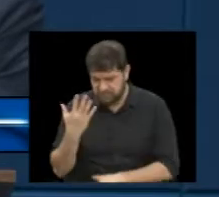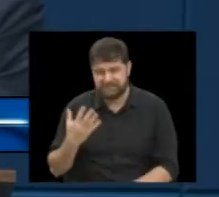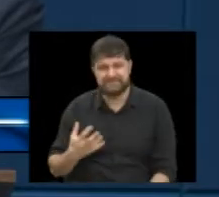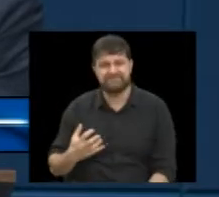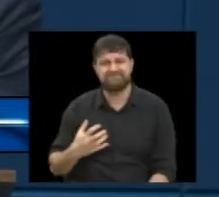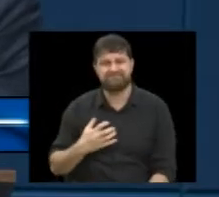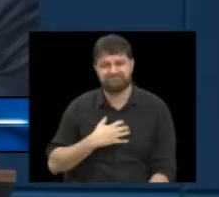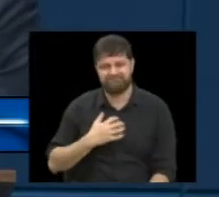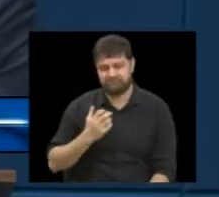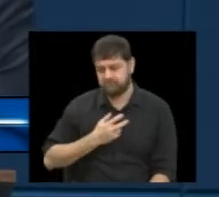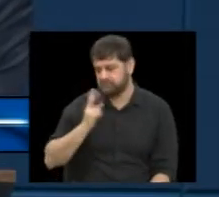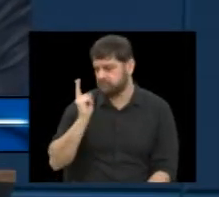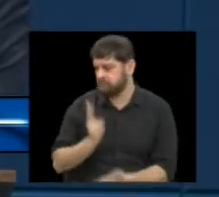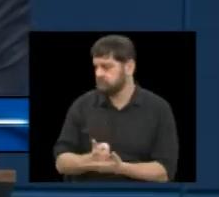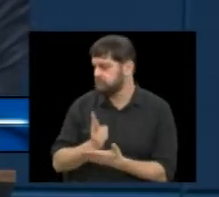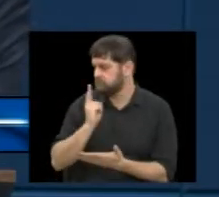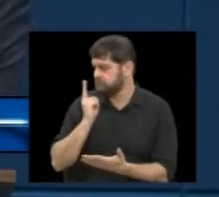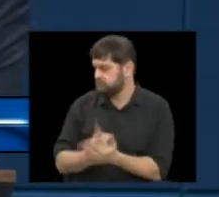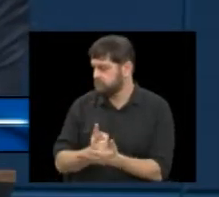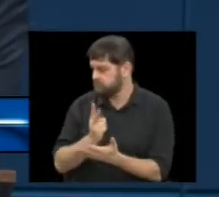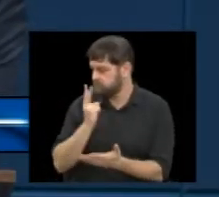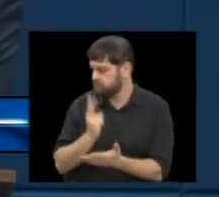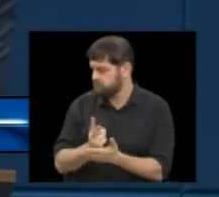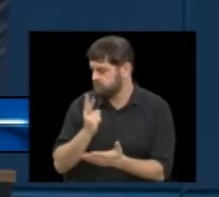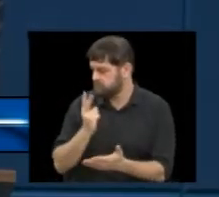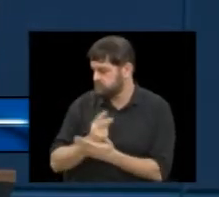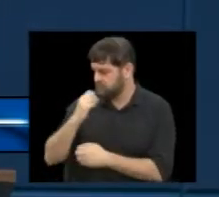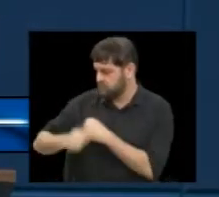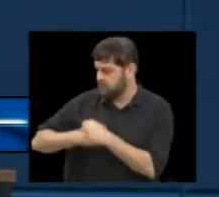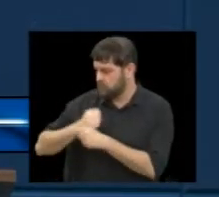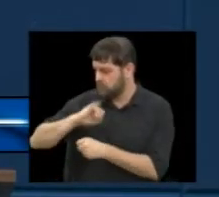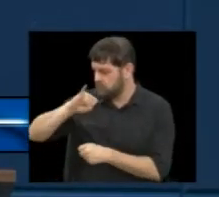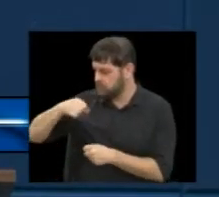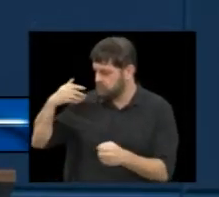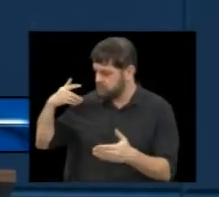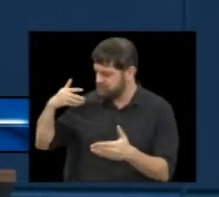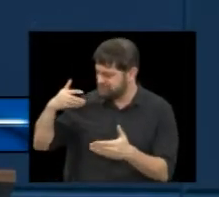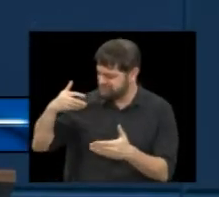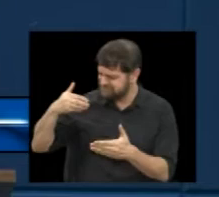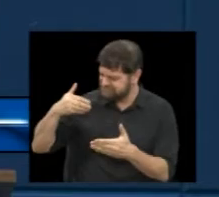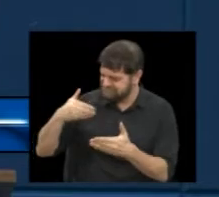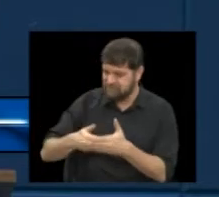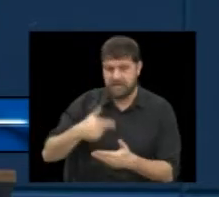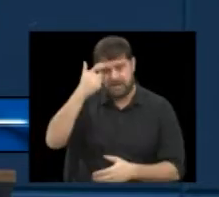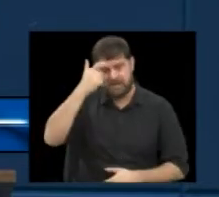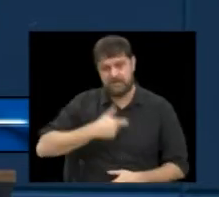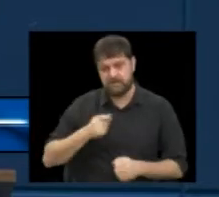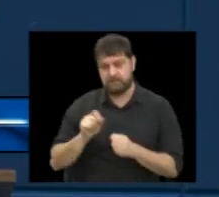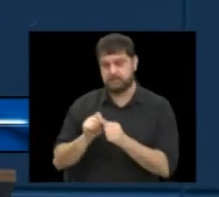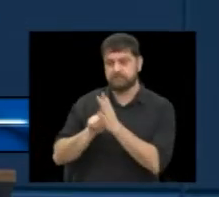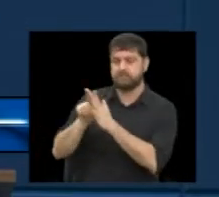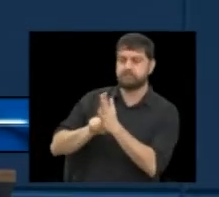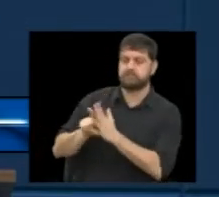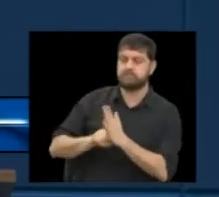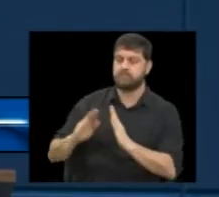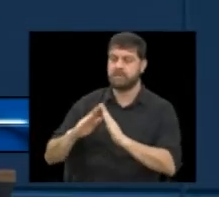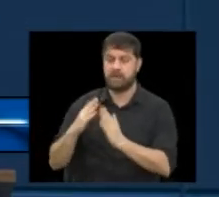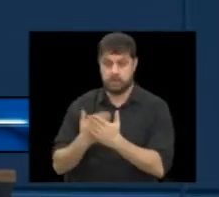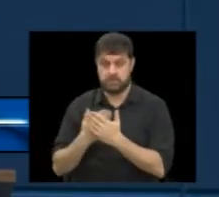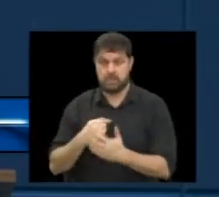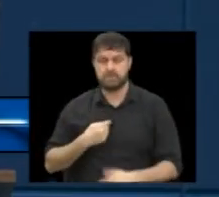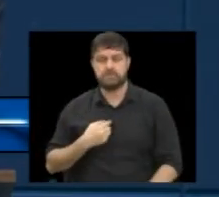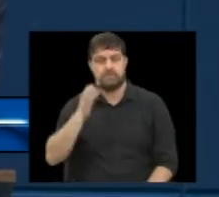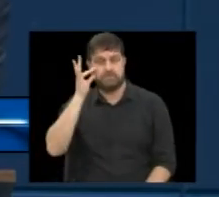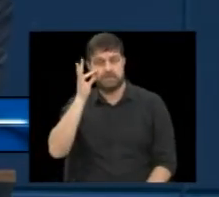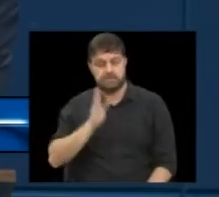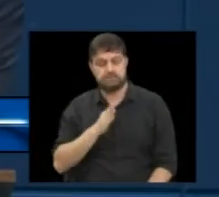forma contínua desde o início do ano, em que eu já fiz uma blitz em várias escolas, em que